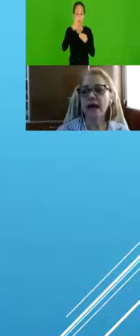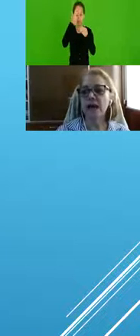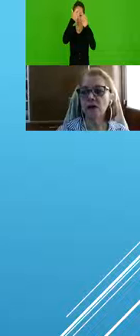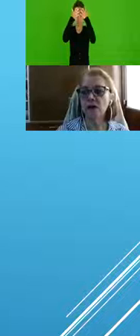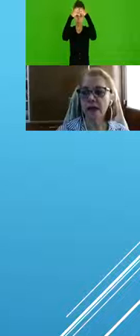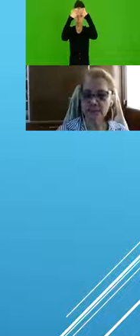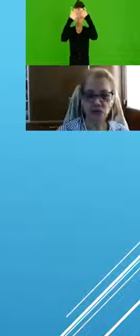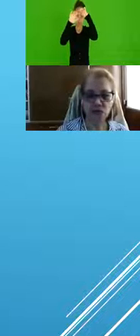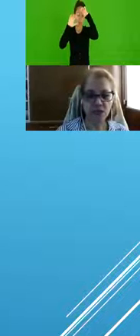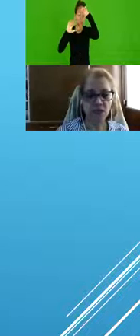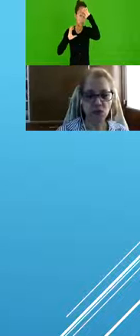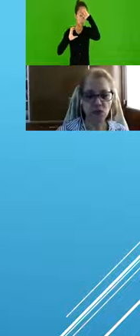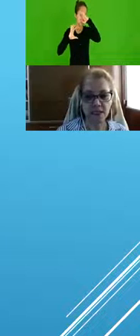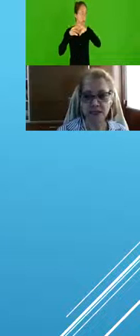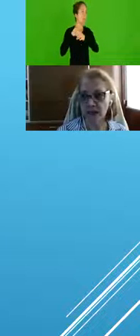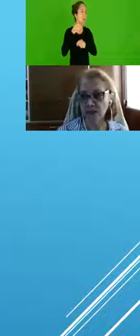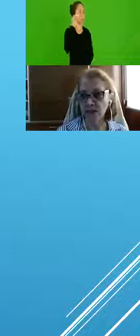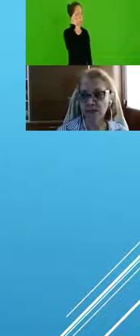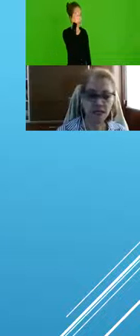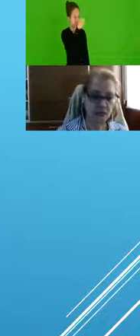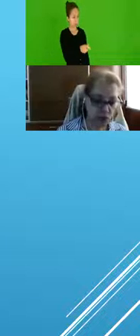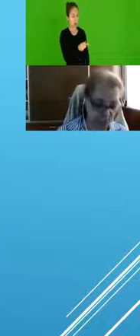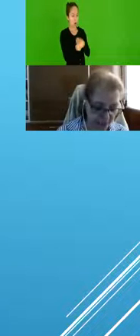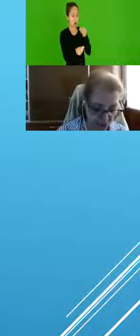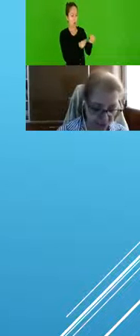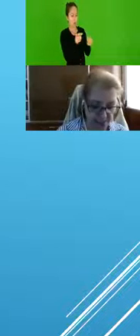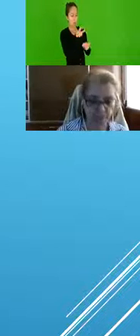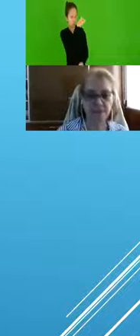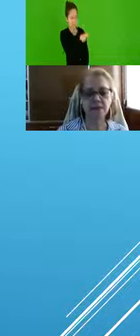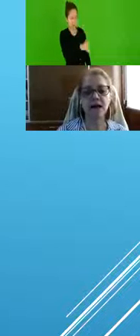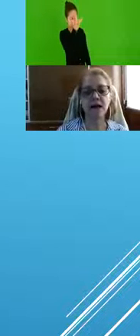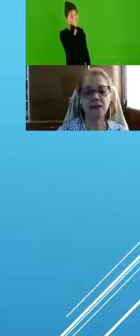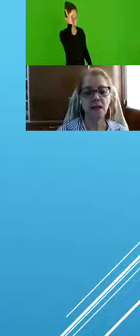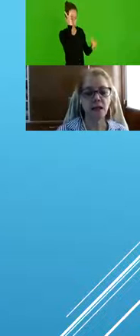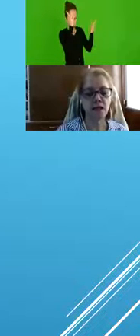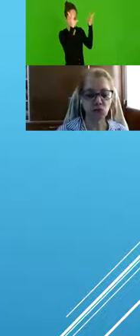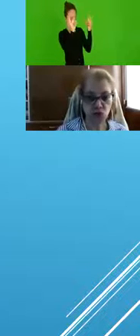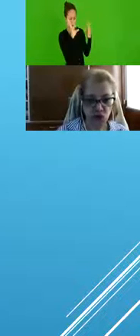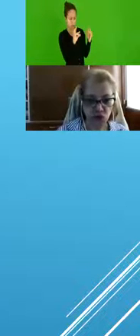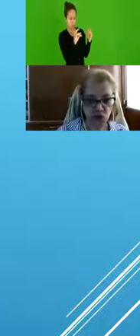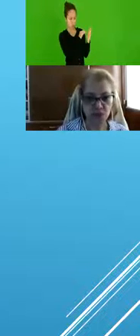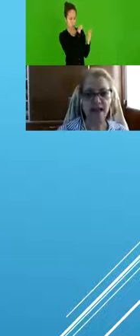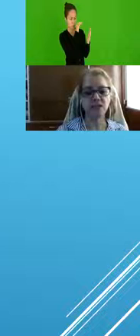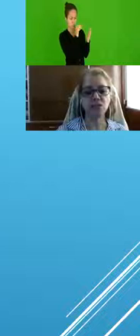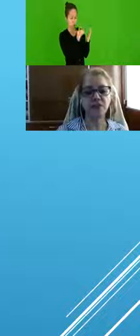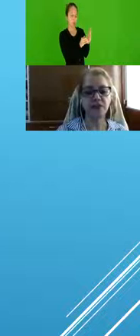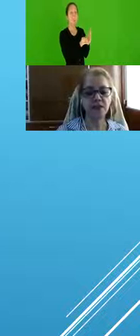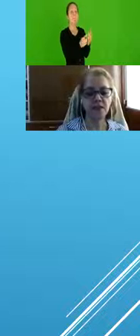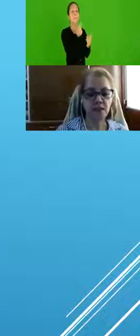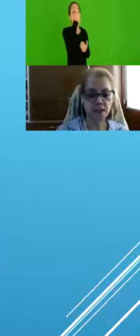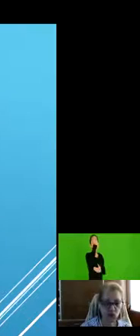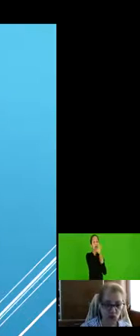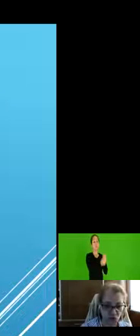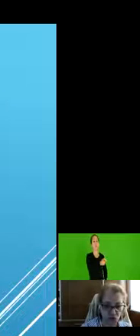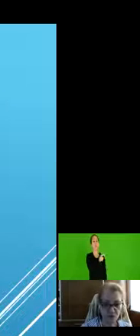desconsiderava esse sujeito na sua totalidade, totalidade essa pensada nas suas condições reais de vida,